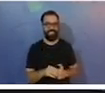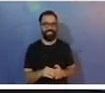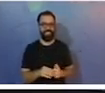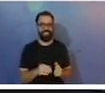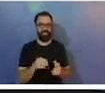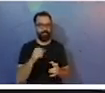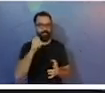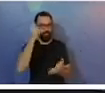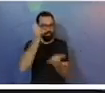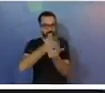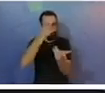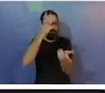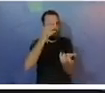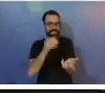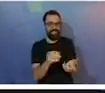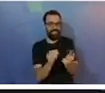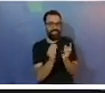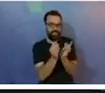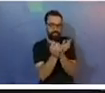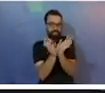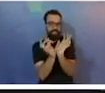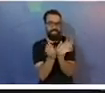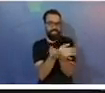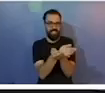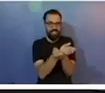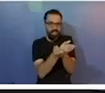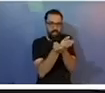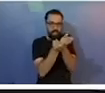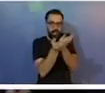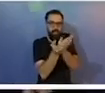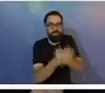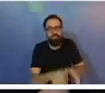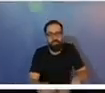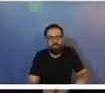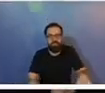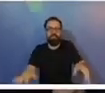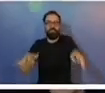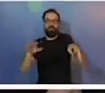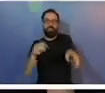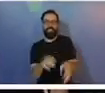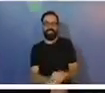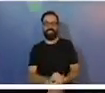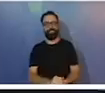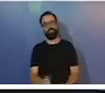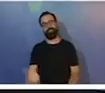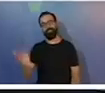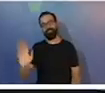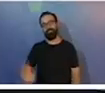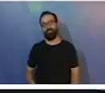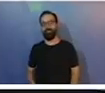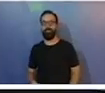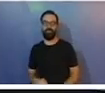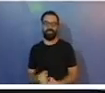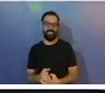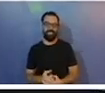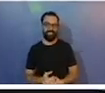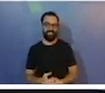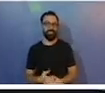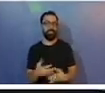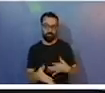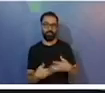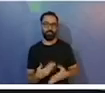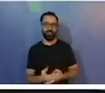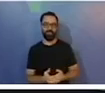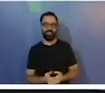B3, bomba, e afundou. Ela conseguiu afundar meu navio inteiro. Eita. Vamos